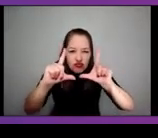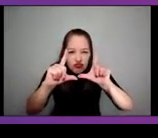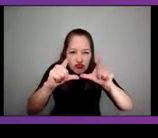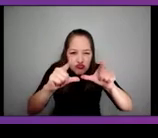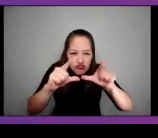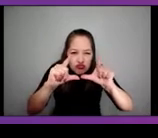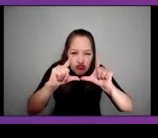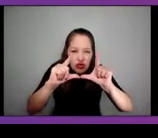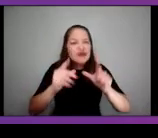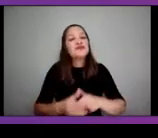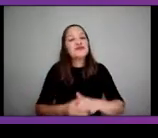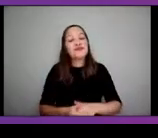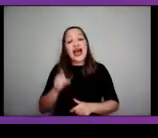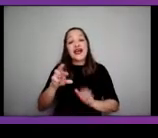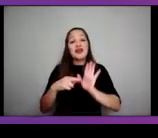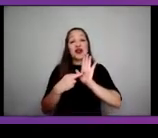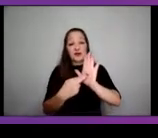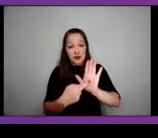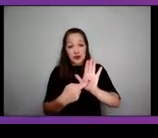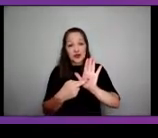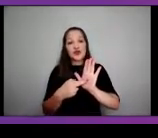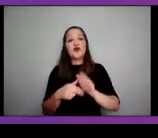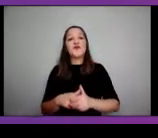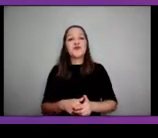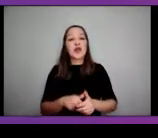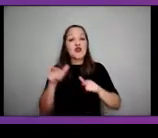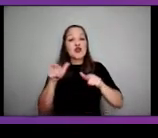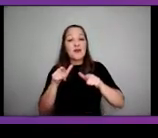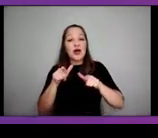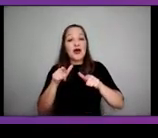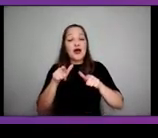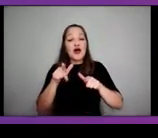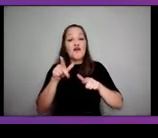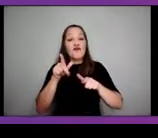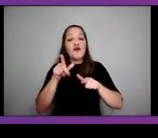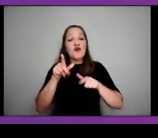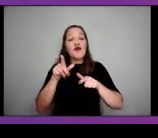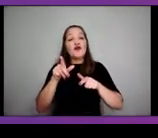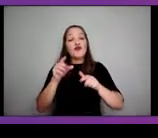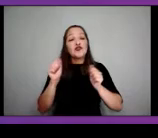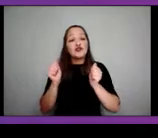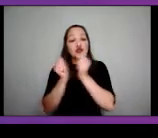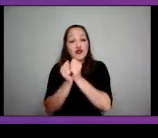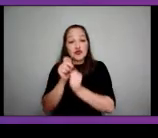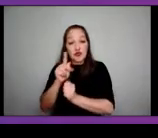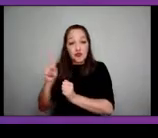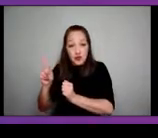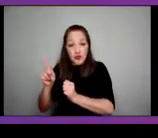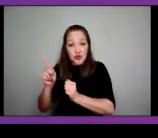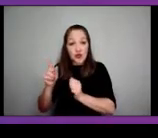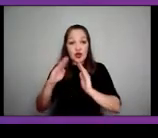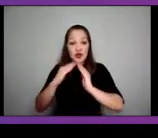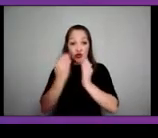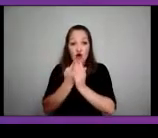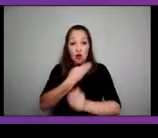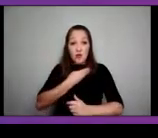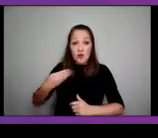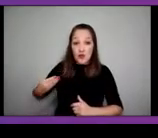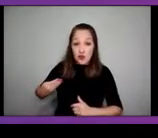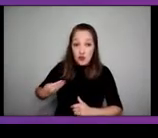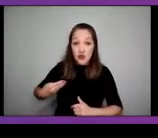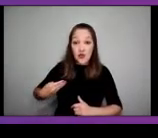num grupo aqui é o trabalho que eu fiz com Os educadores na formação continuada de professores de escolas públicas aqui e que tá as